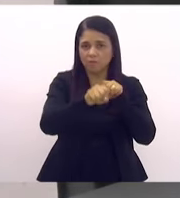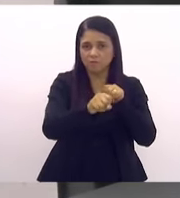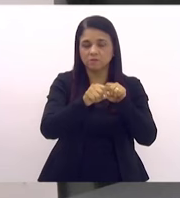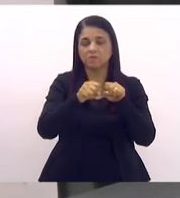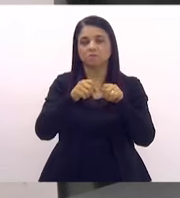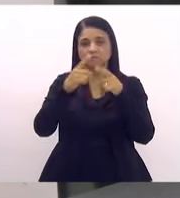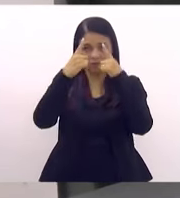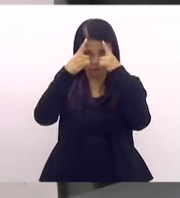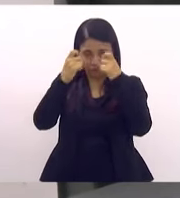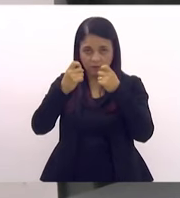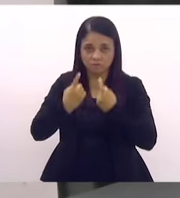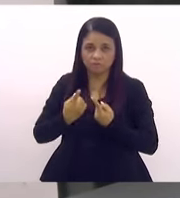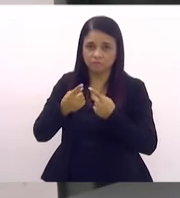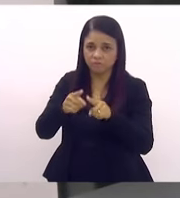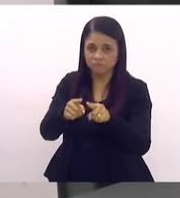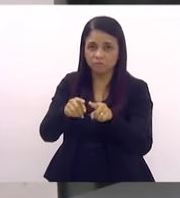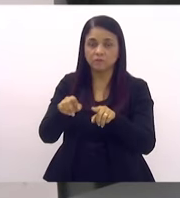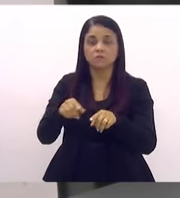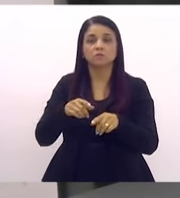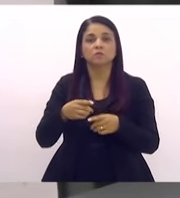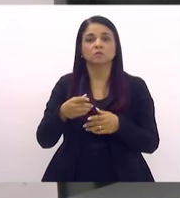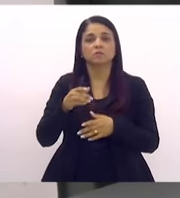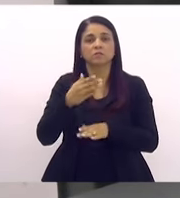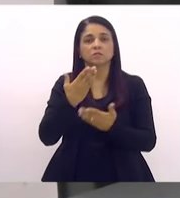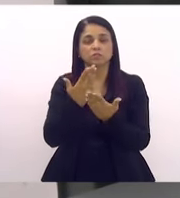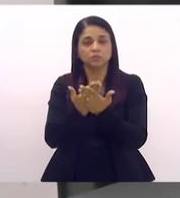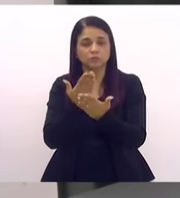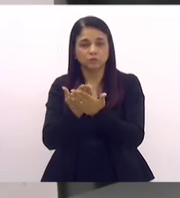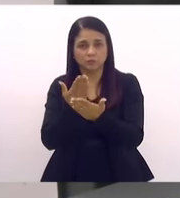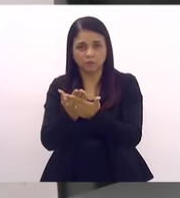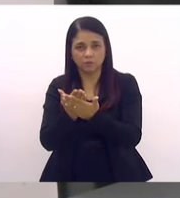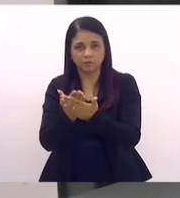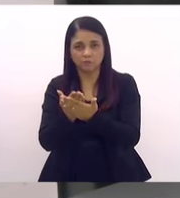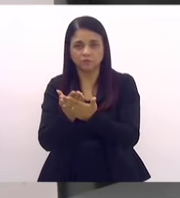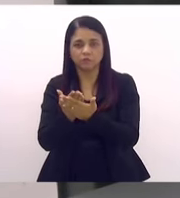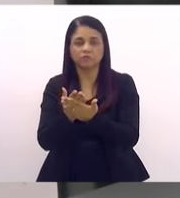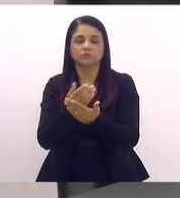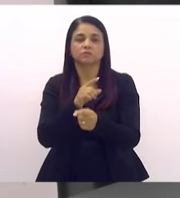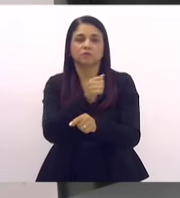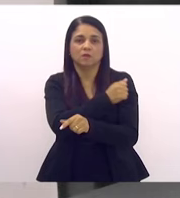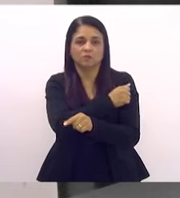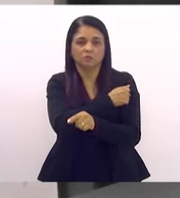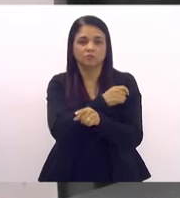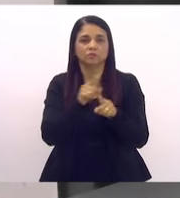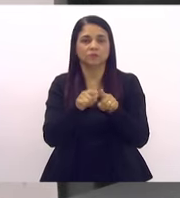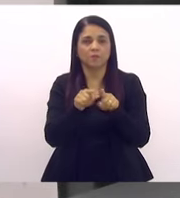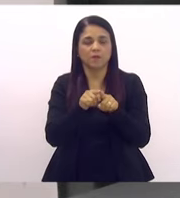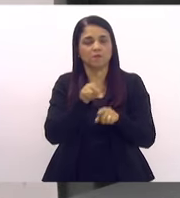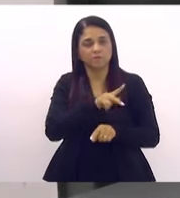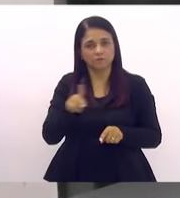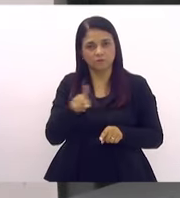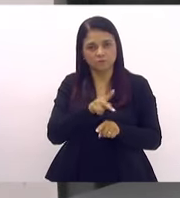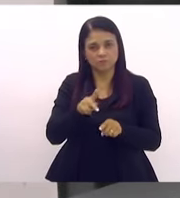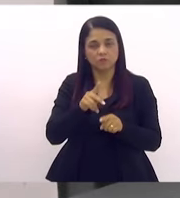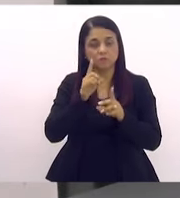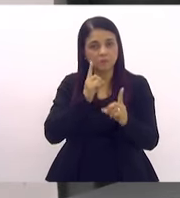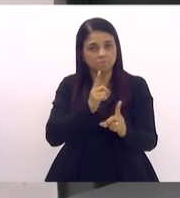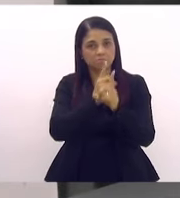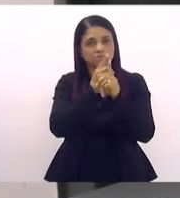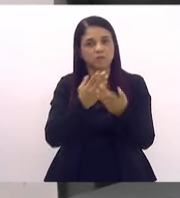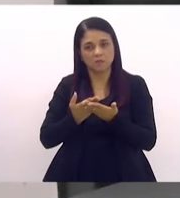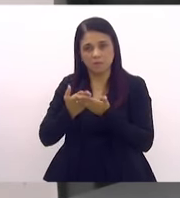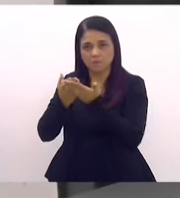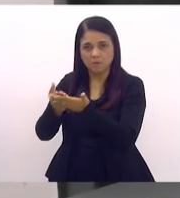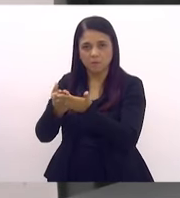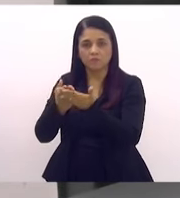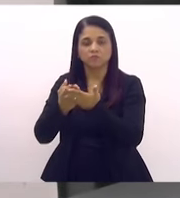da violência contra as estudantes, voltado aos docentes e corpo funcional para identificação e encaminhamento